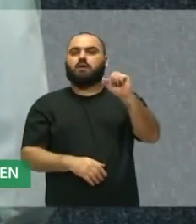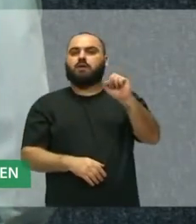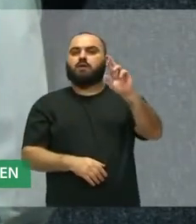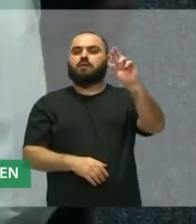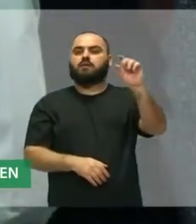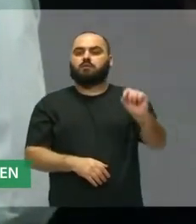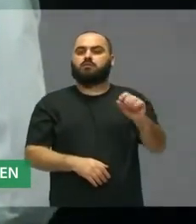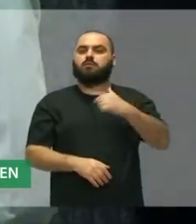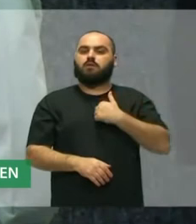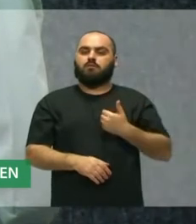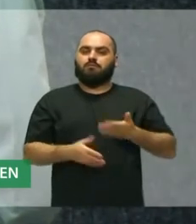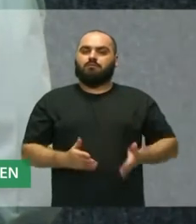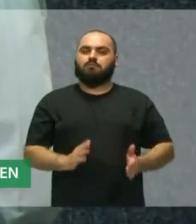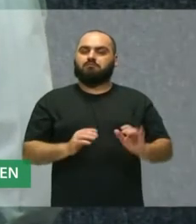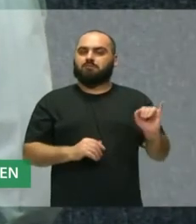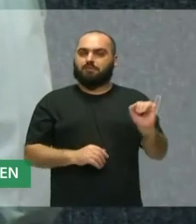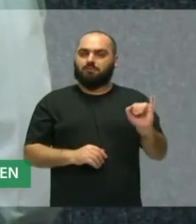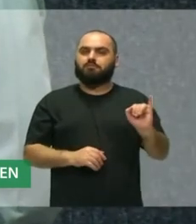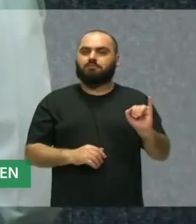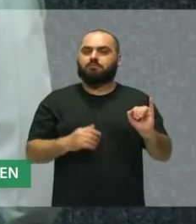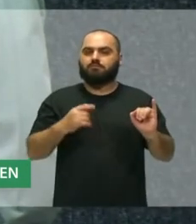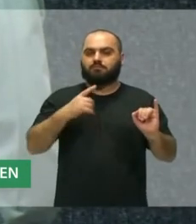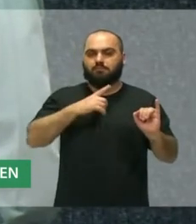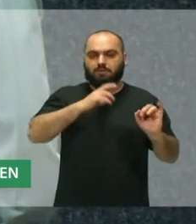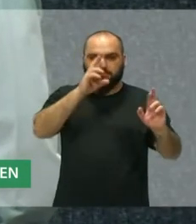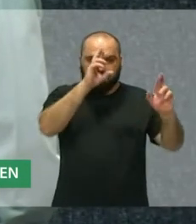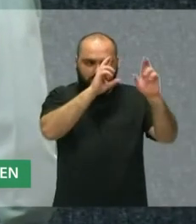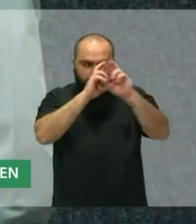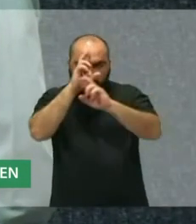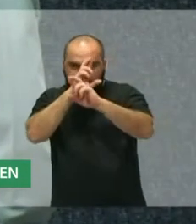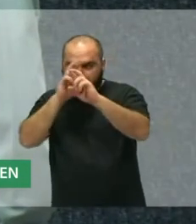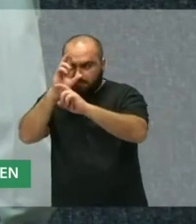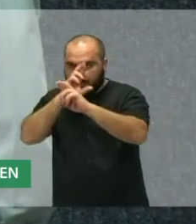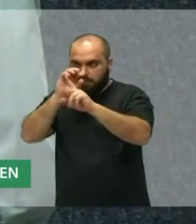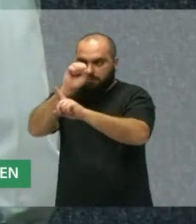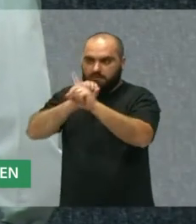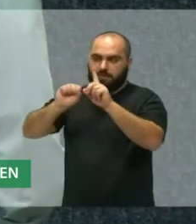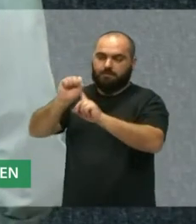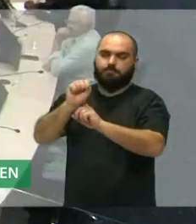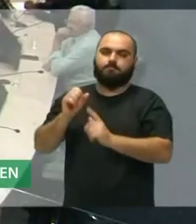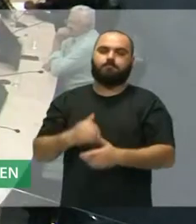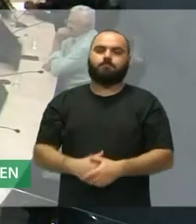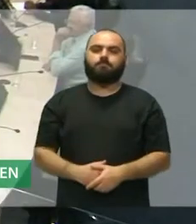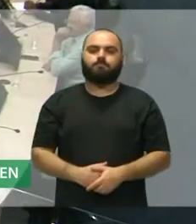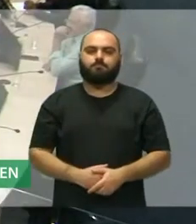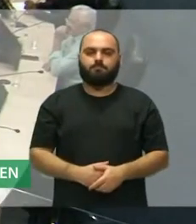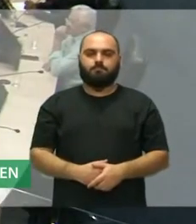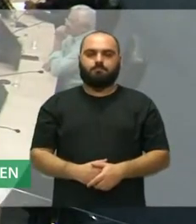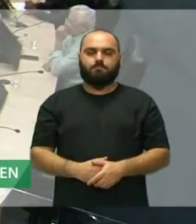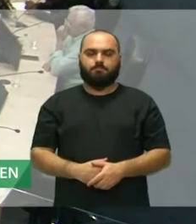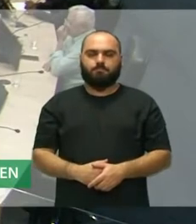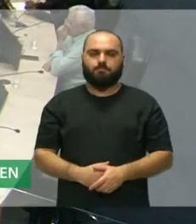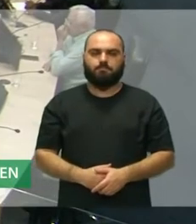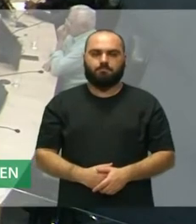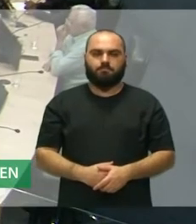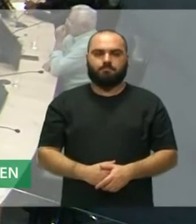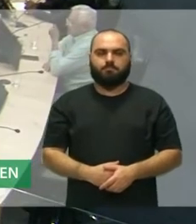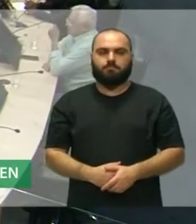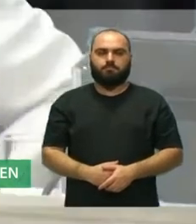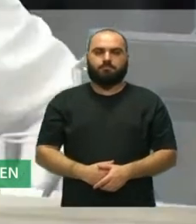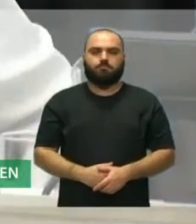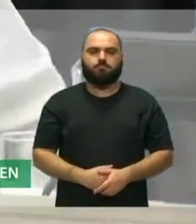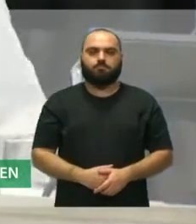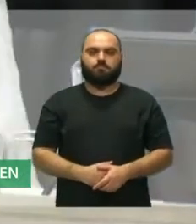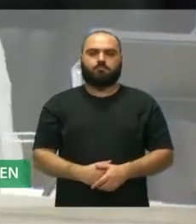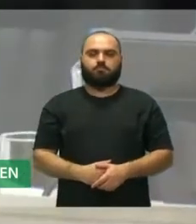sou de Itajaí e sou um observador no nosso querido Observatório Social. Muito obrigado. Com